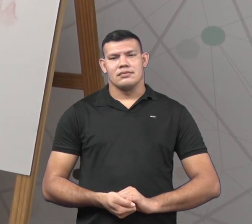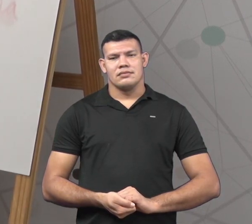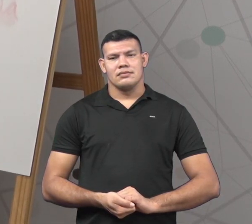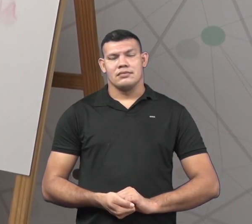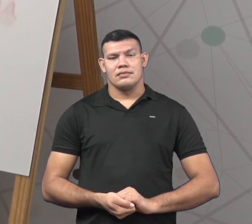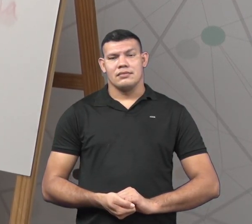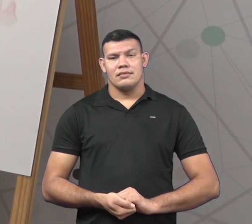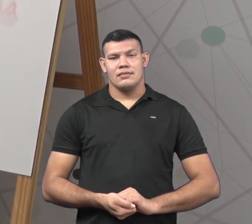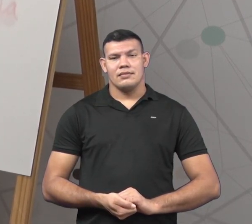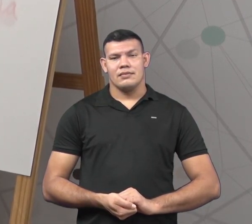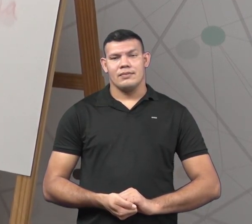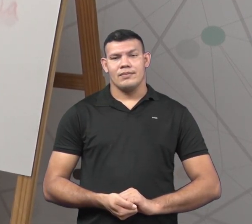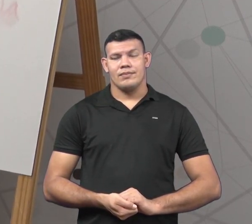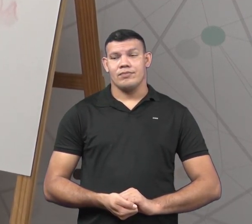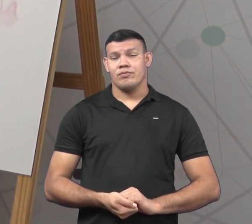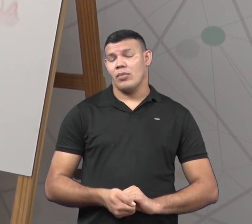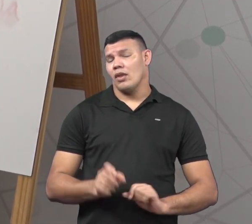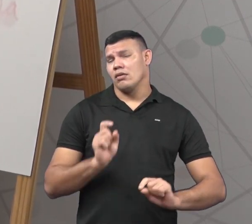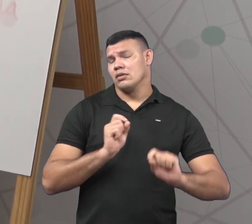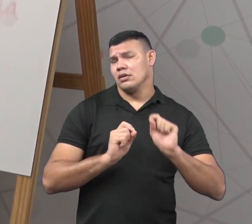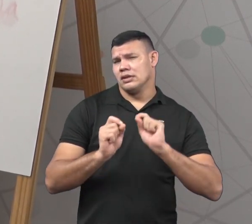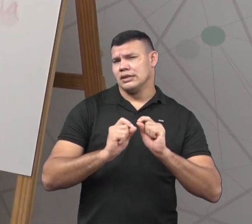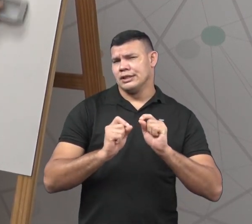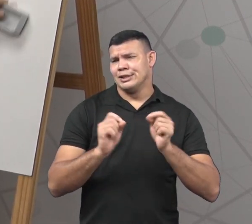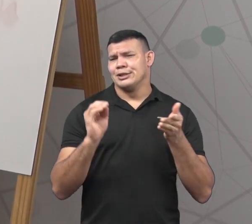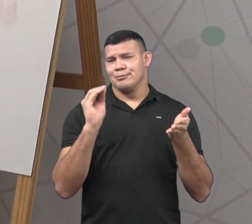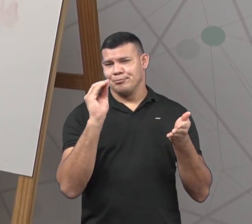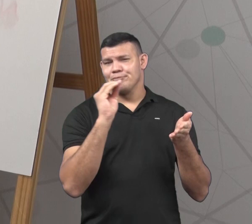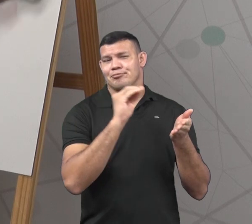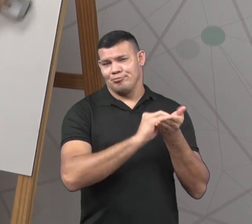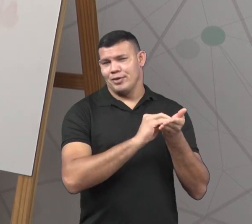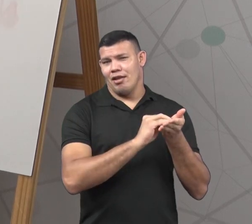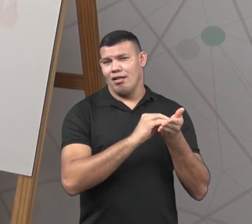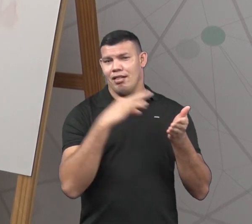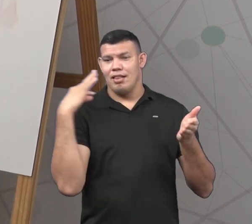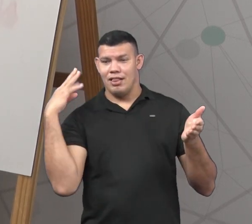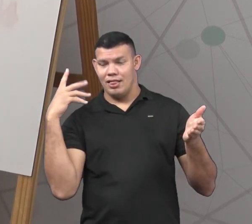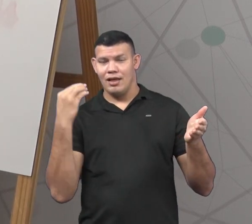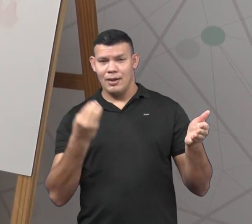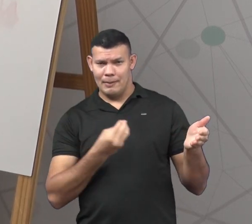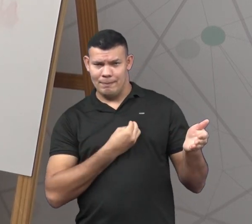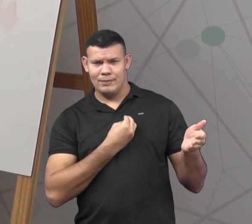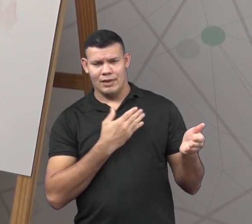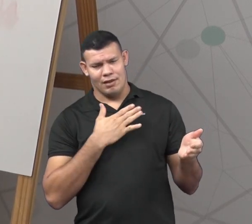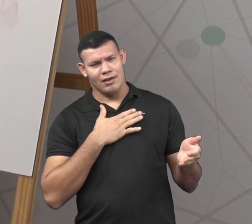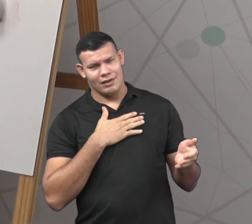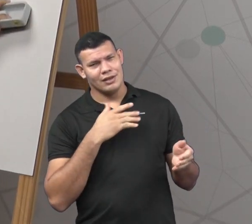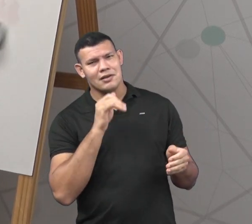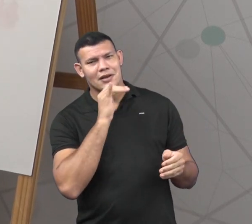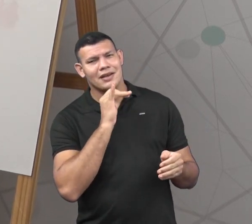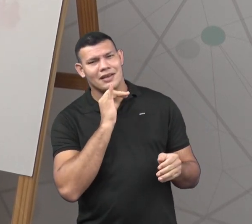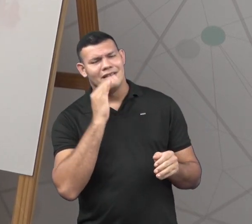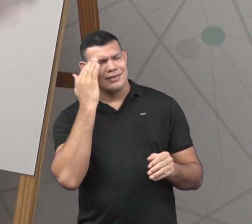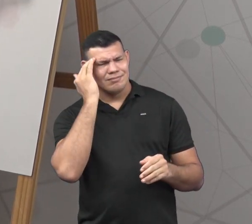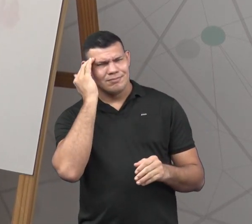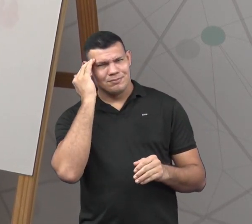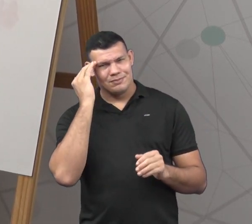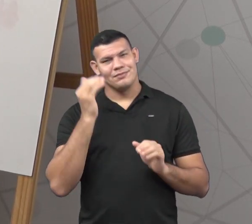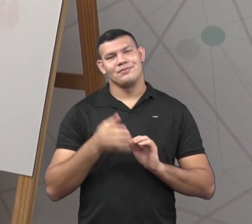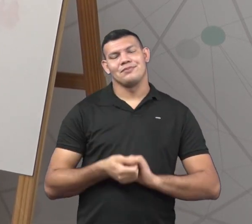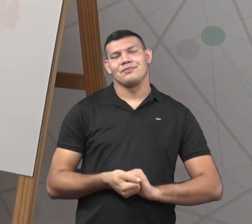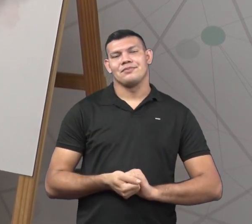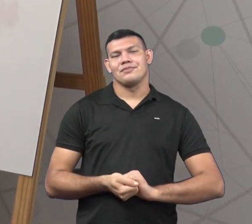E eu vou colocar a minha própria vida aqui. É só um exemplo para vocês entenderem,